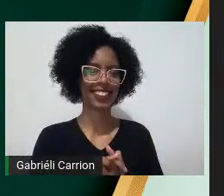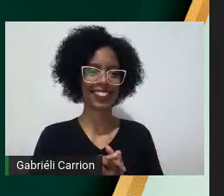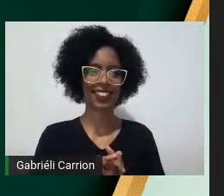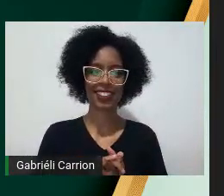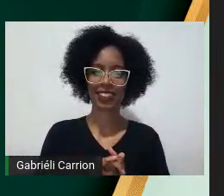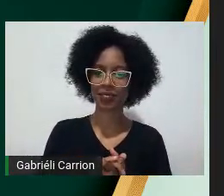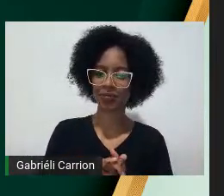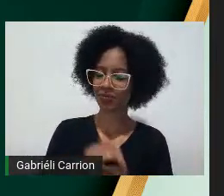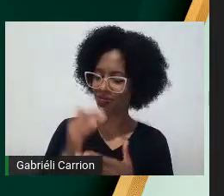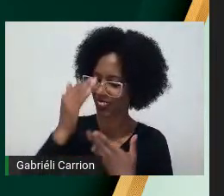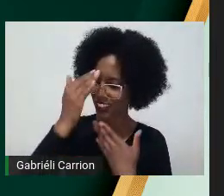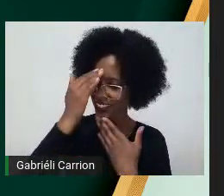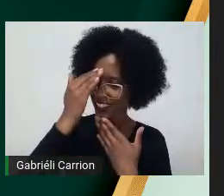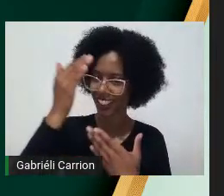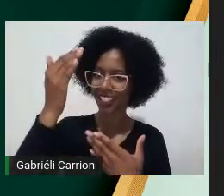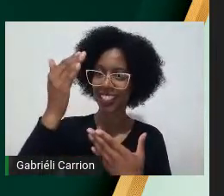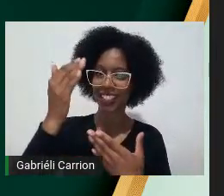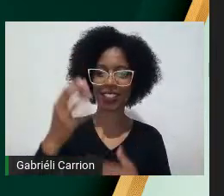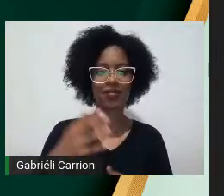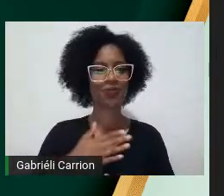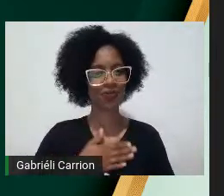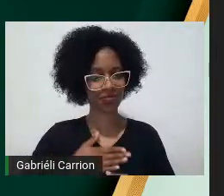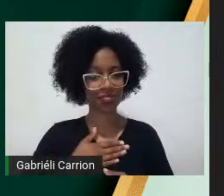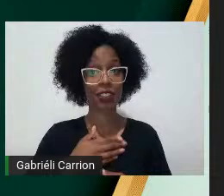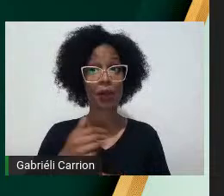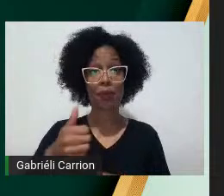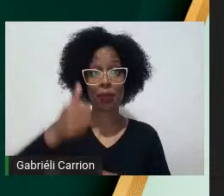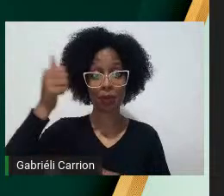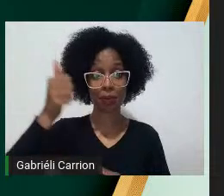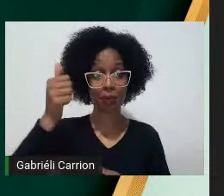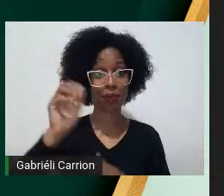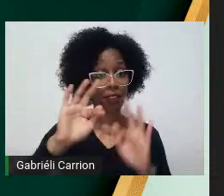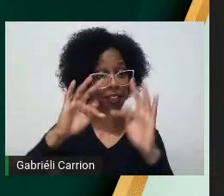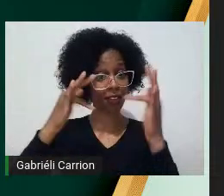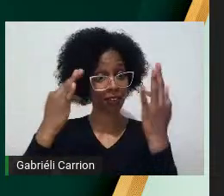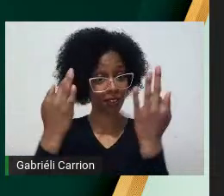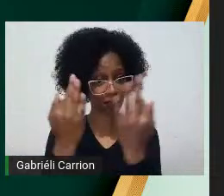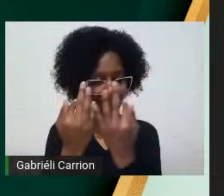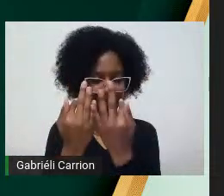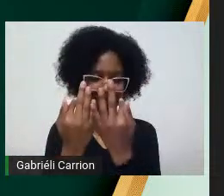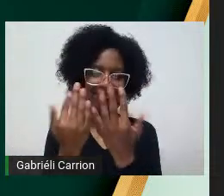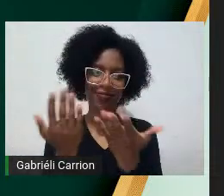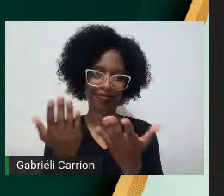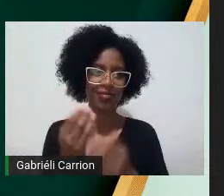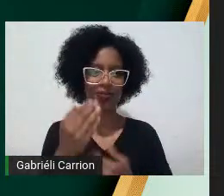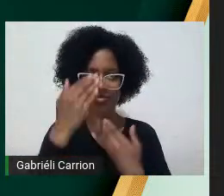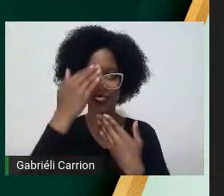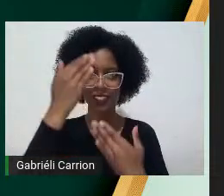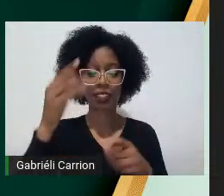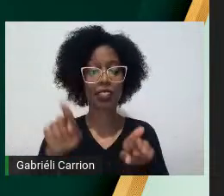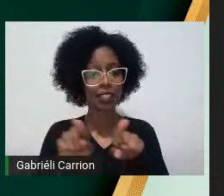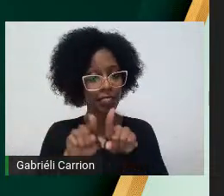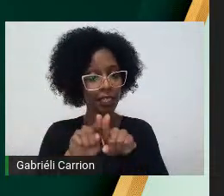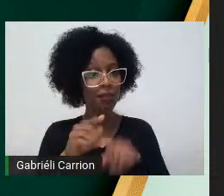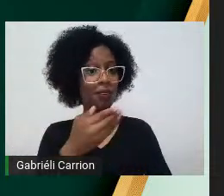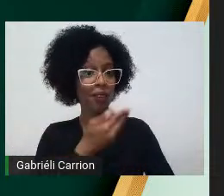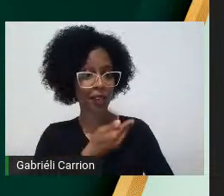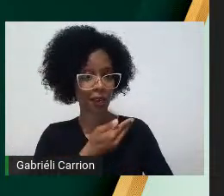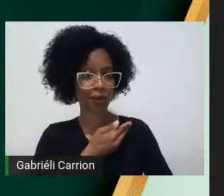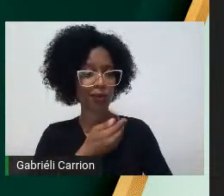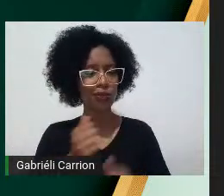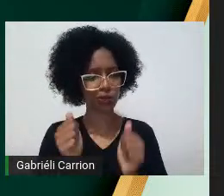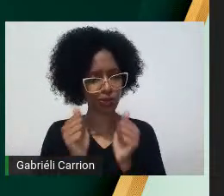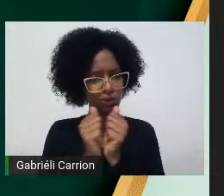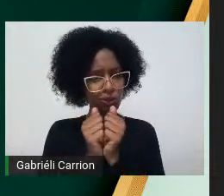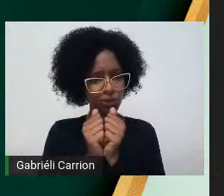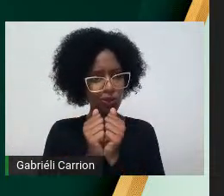Opa, obrigado. Gostaria de agradecer primeiramente também a minha família, claro, a todos os meus amigos que estiveram ao meu lado durante